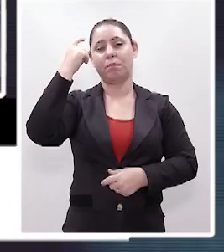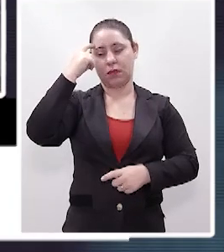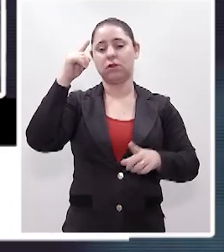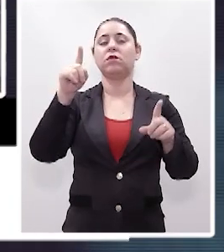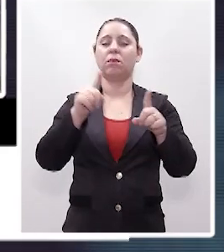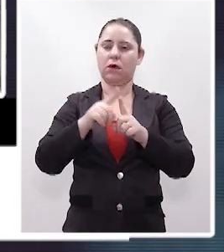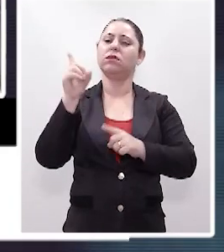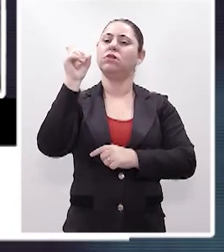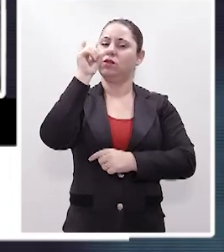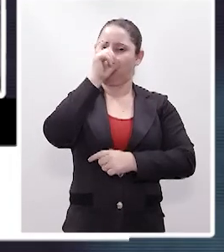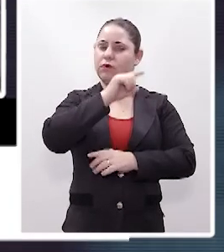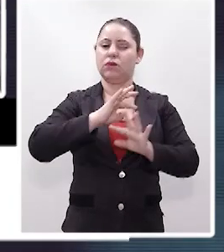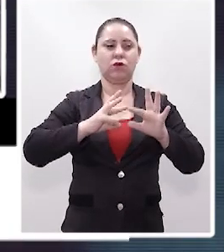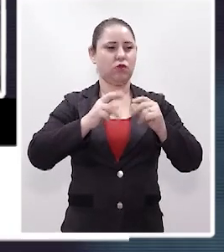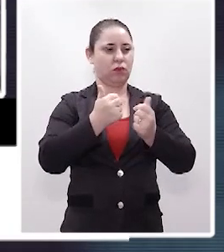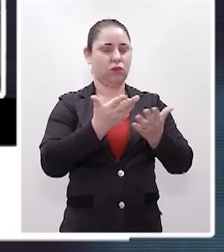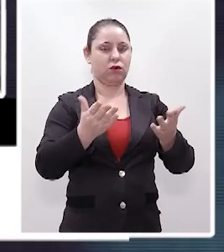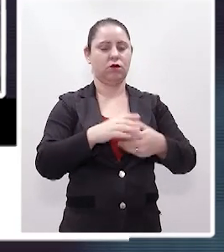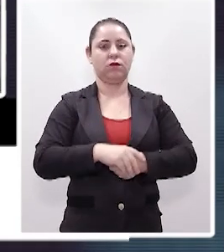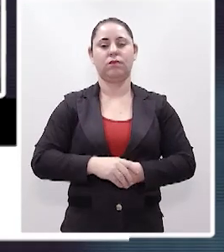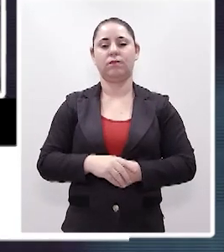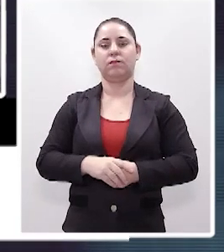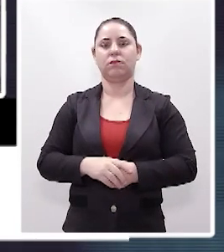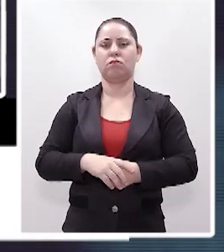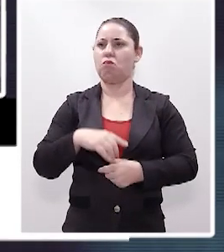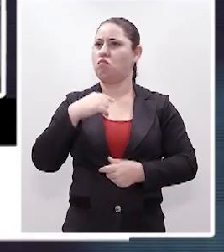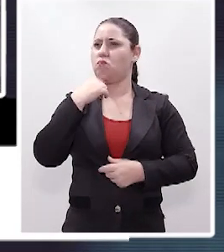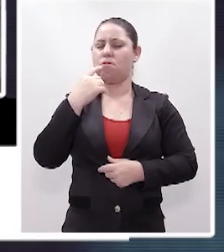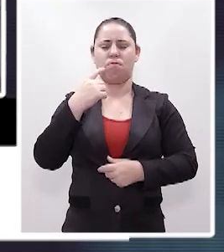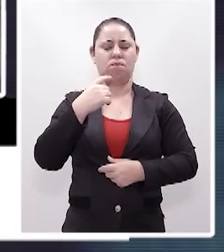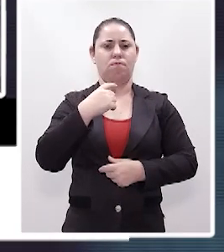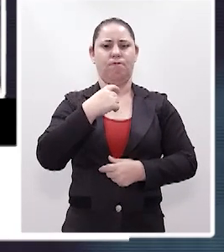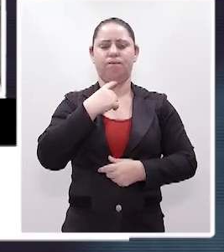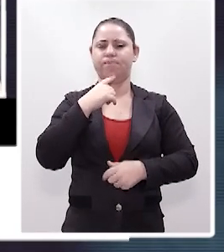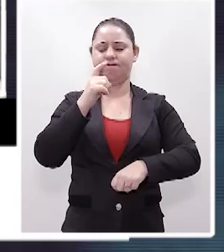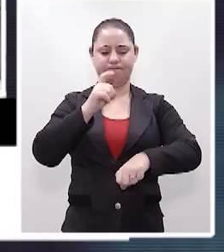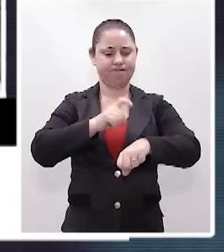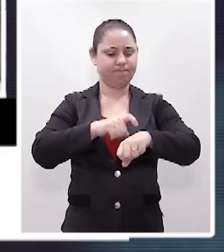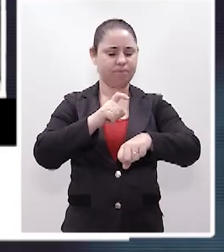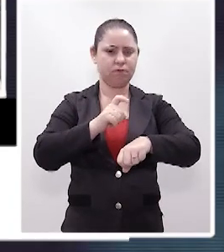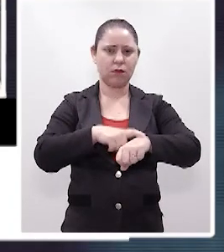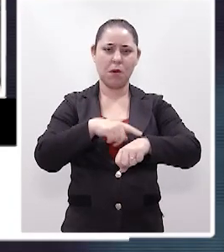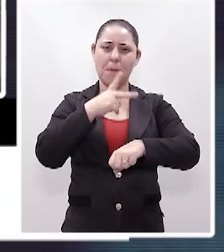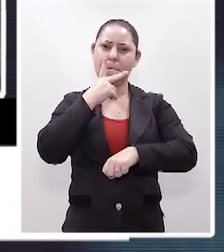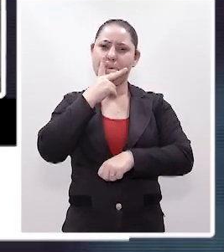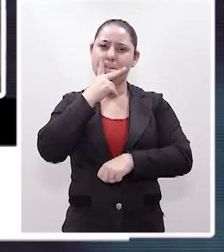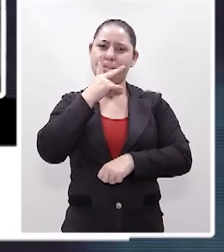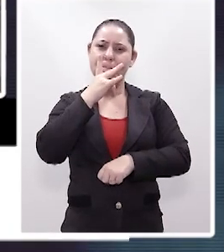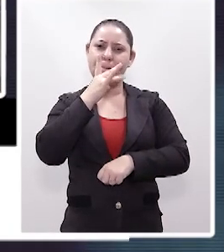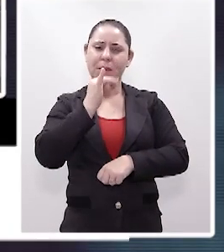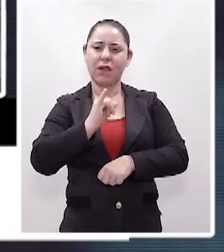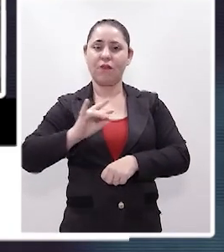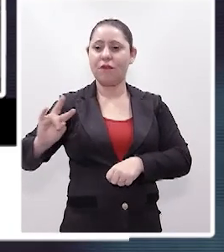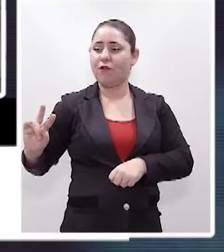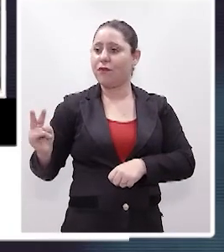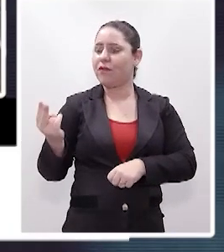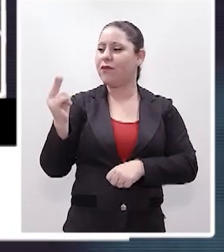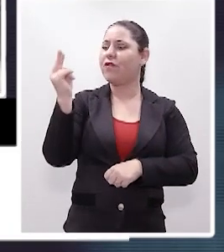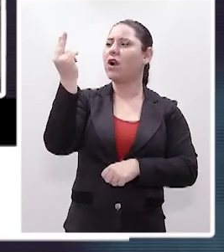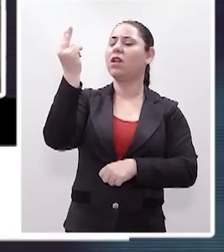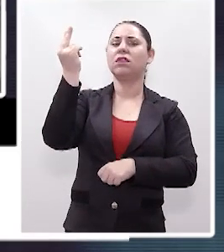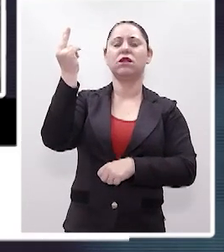o quanto seja difícil tudo isso. Eu acho que nunca num momento os pais